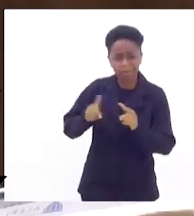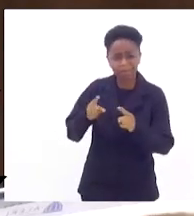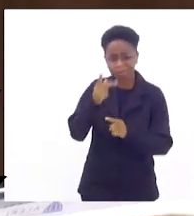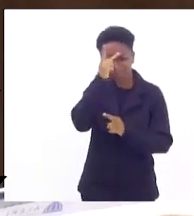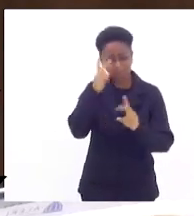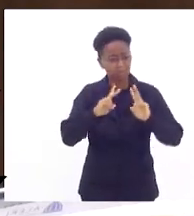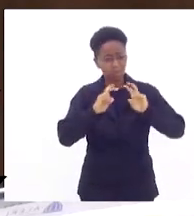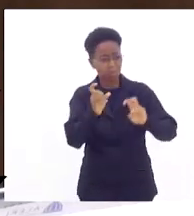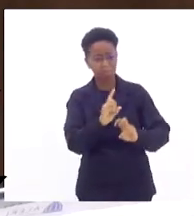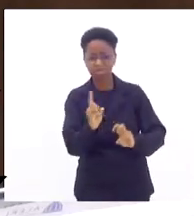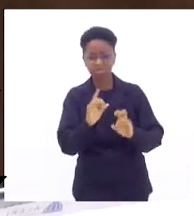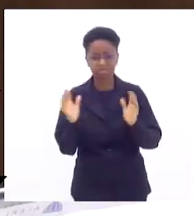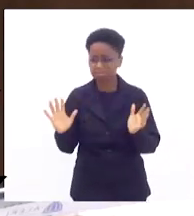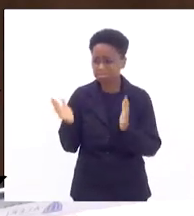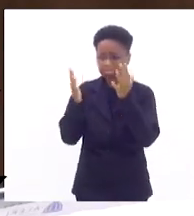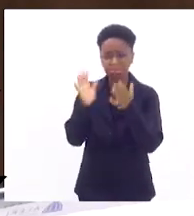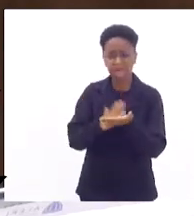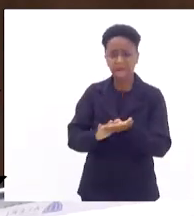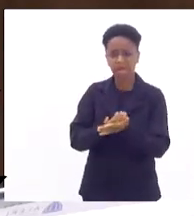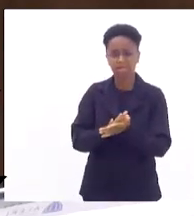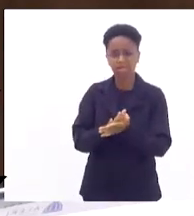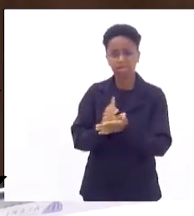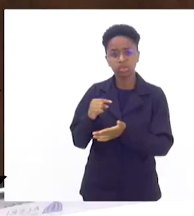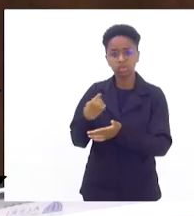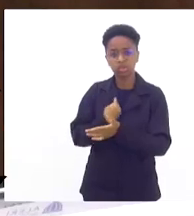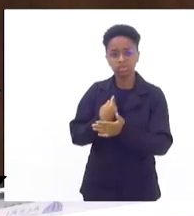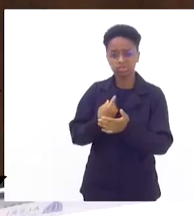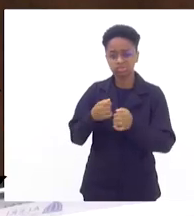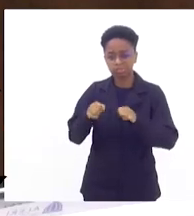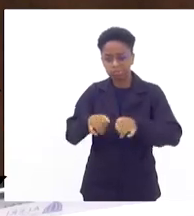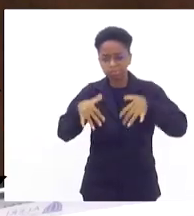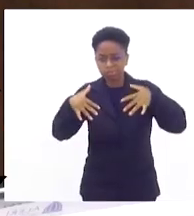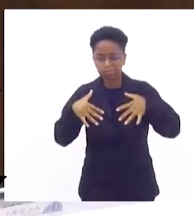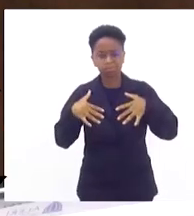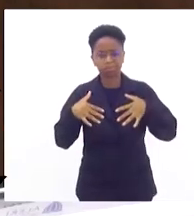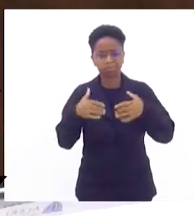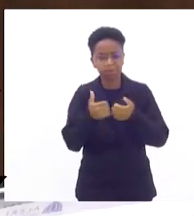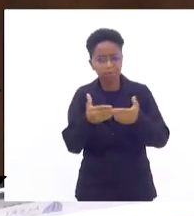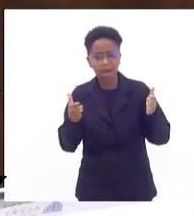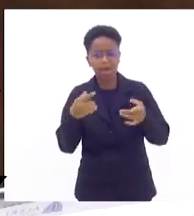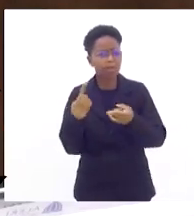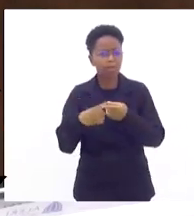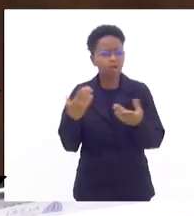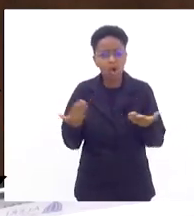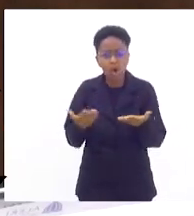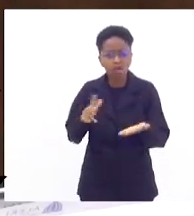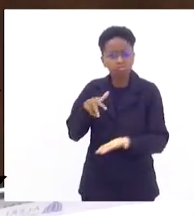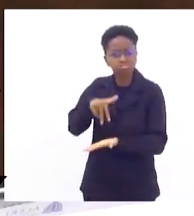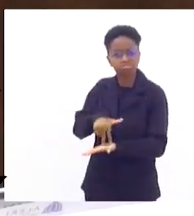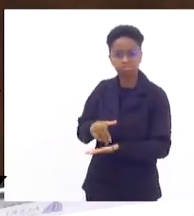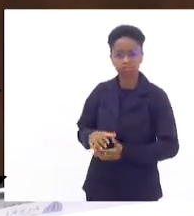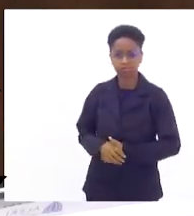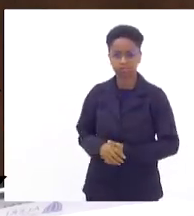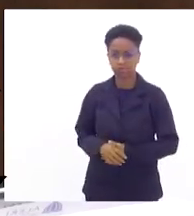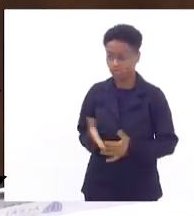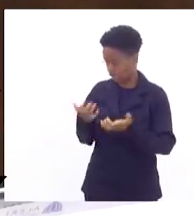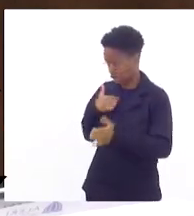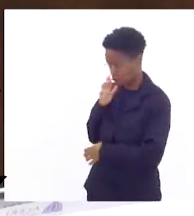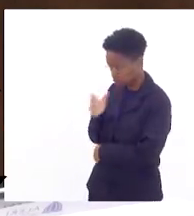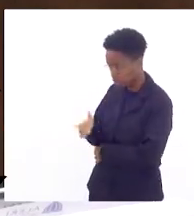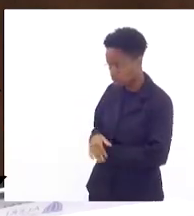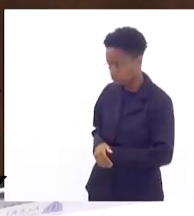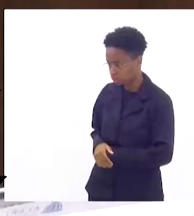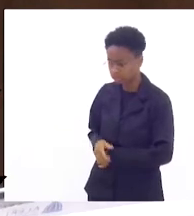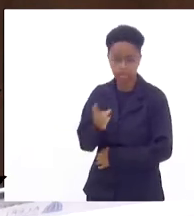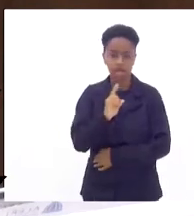reconhecido e a gente está passando por uma audiência pública. O que que nos trouxe aqui hoje, né? Quer que eu te responda? Não, eu